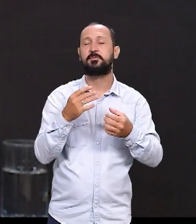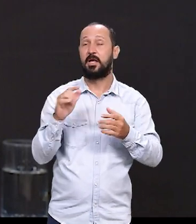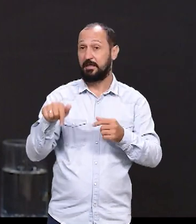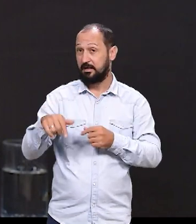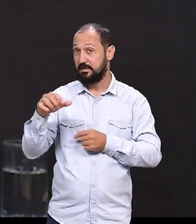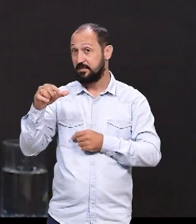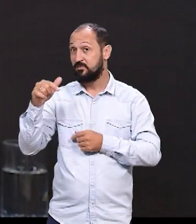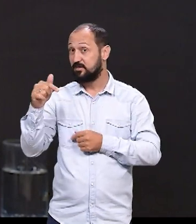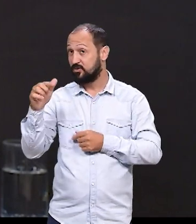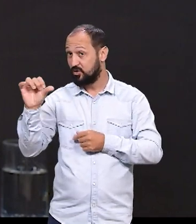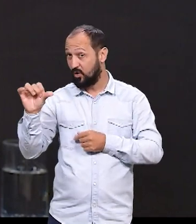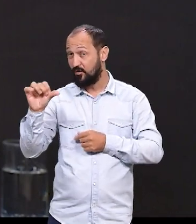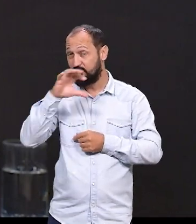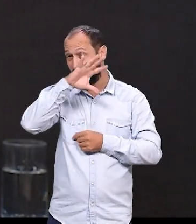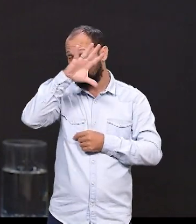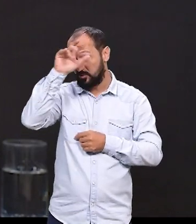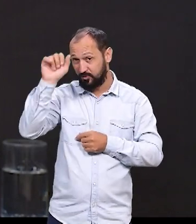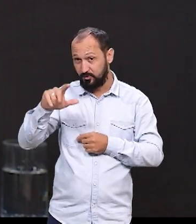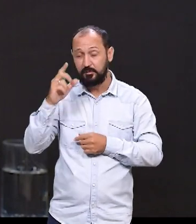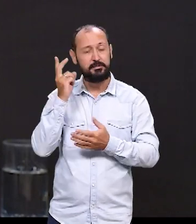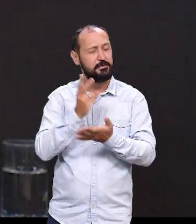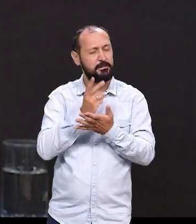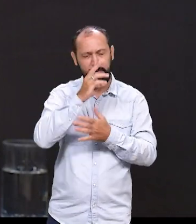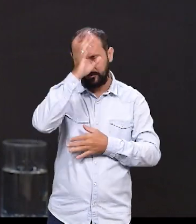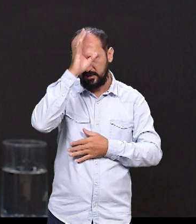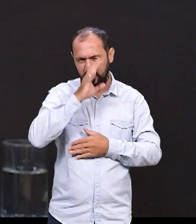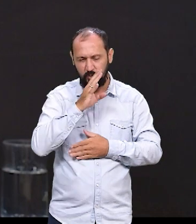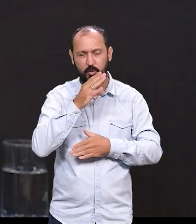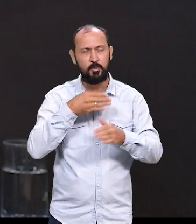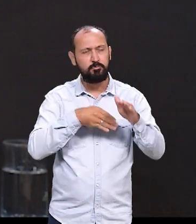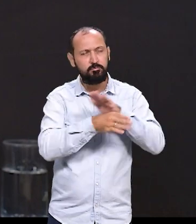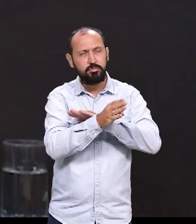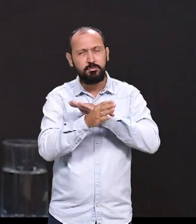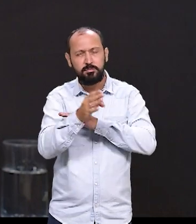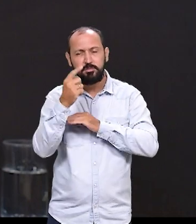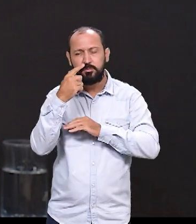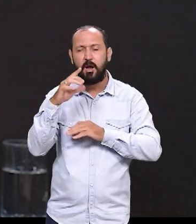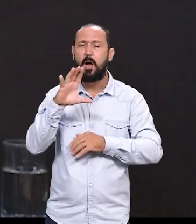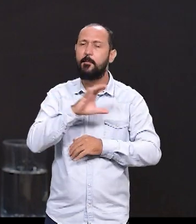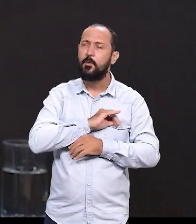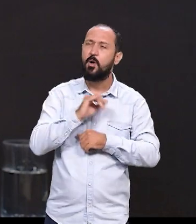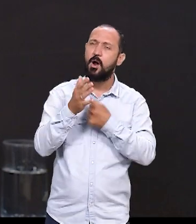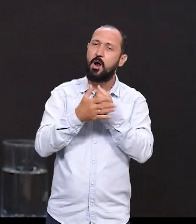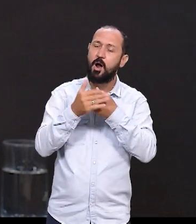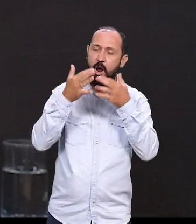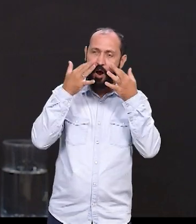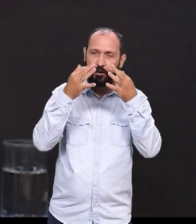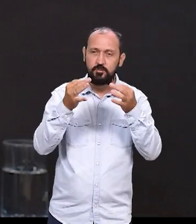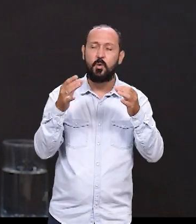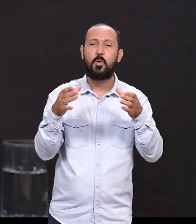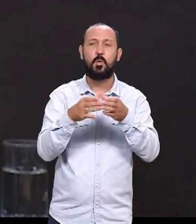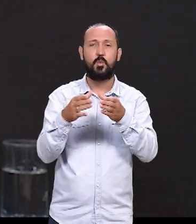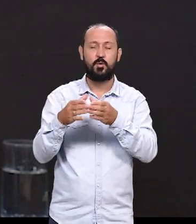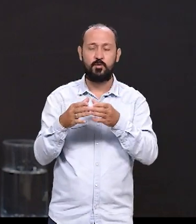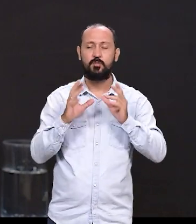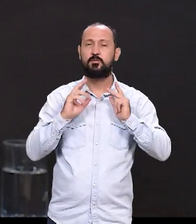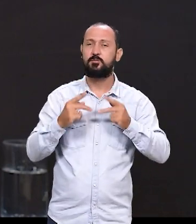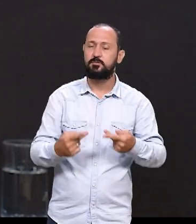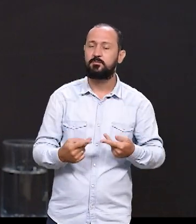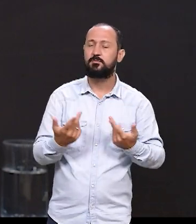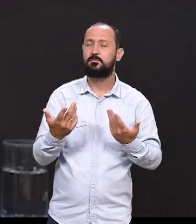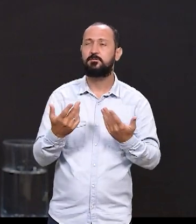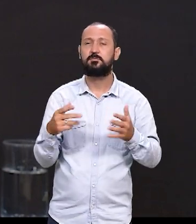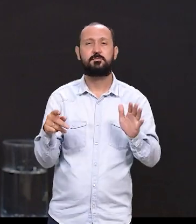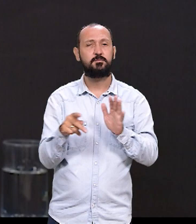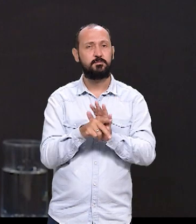79 do Mato Grosso do Sul sempre de forma gratuita atendendo os pacientes com muito amor carinho atenção é uma equipe humanizada